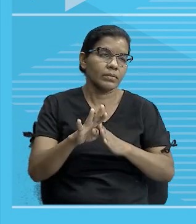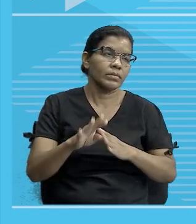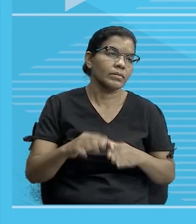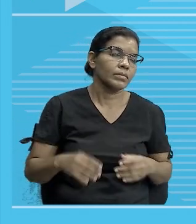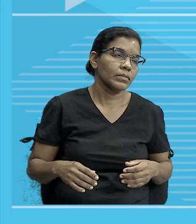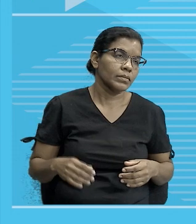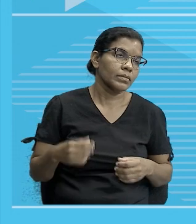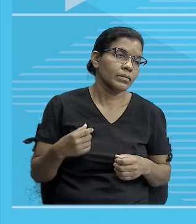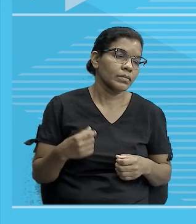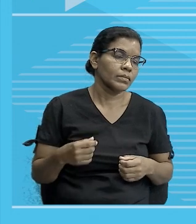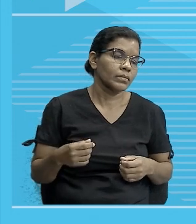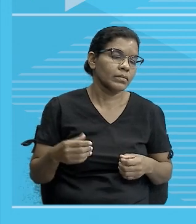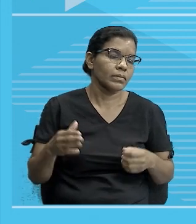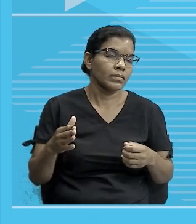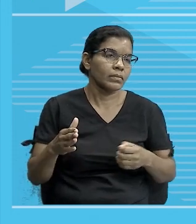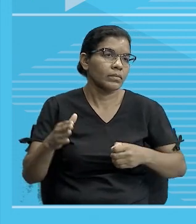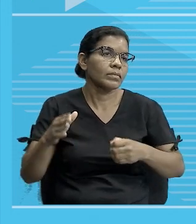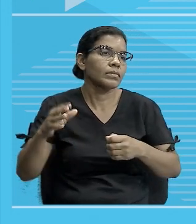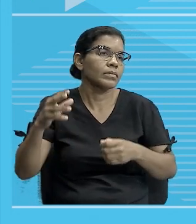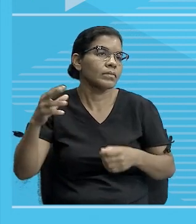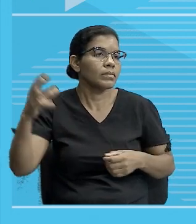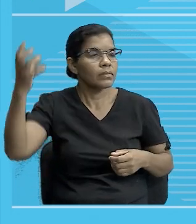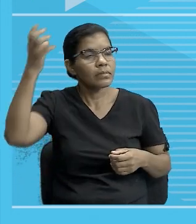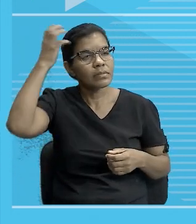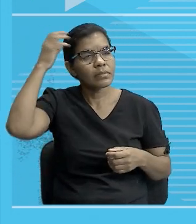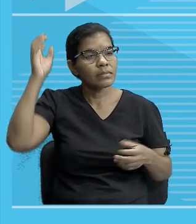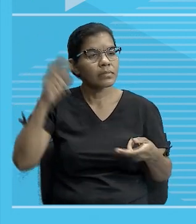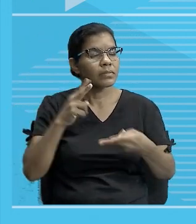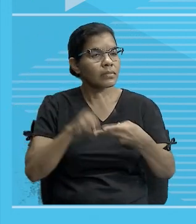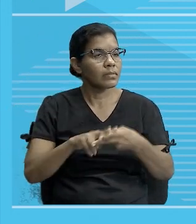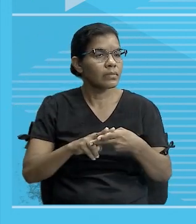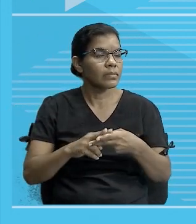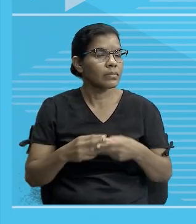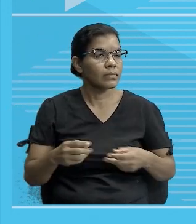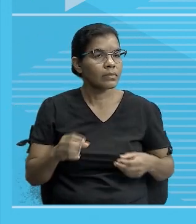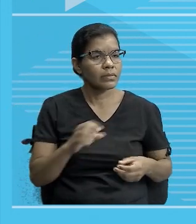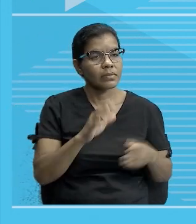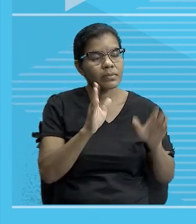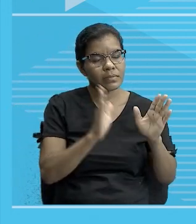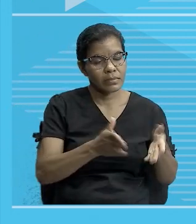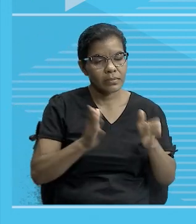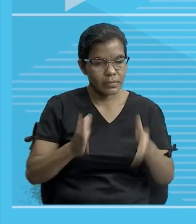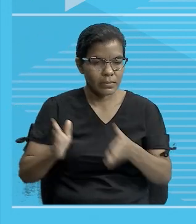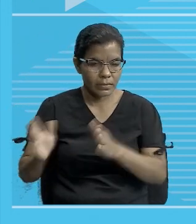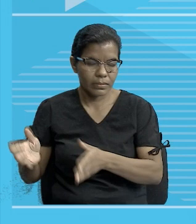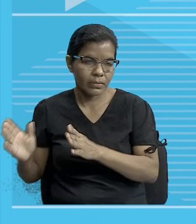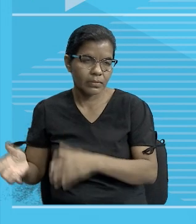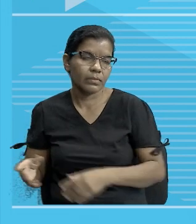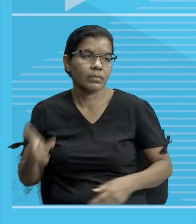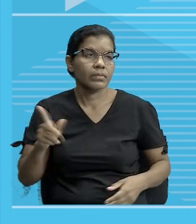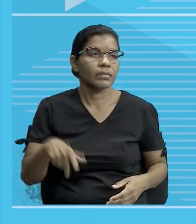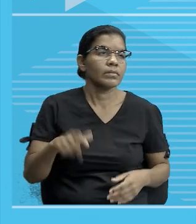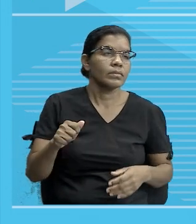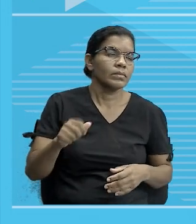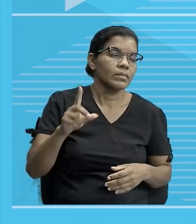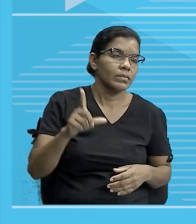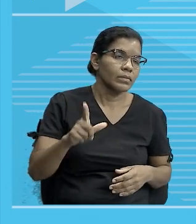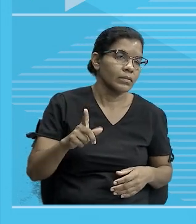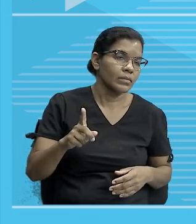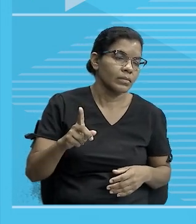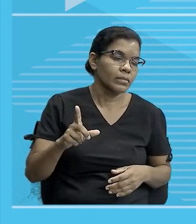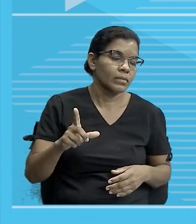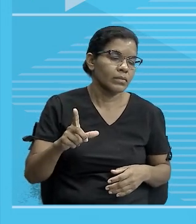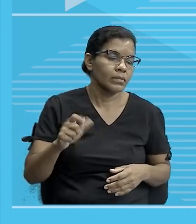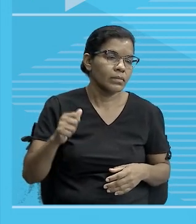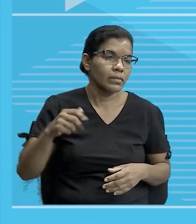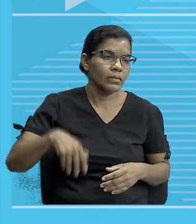Até porque o rei preso, meio que agora nós vamos dividir o parlamento em duas partes principais,